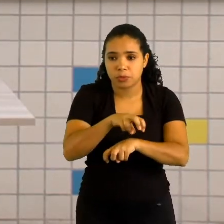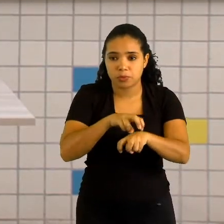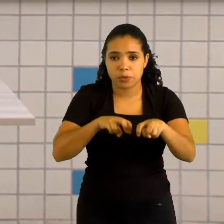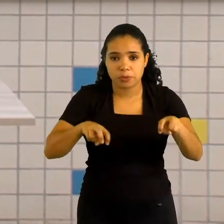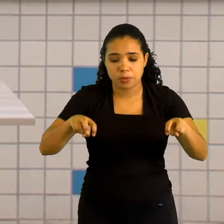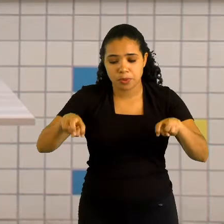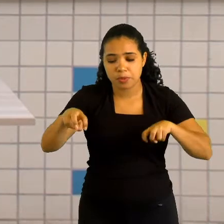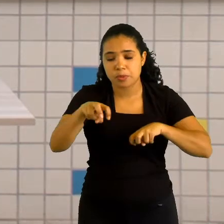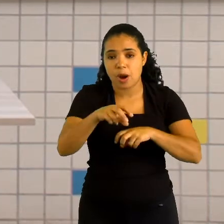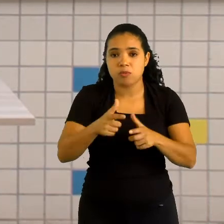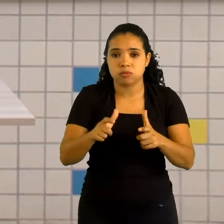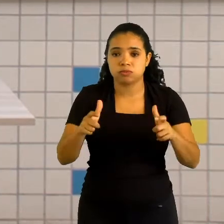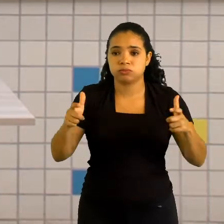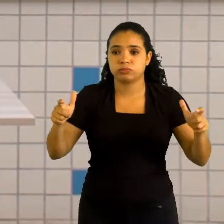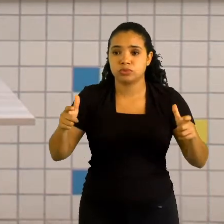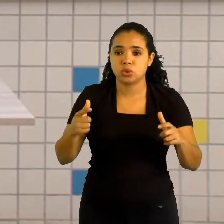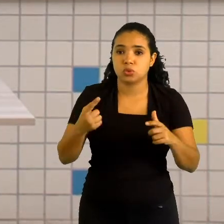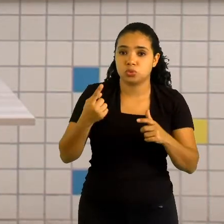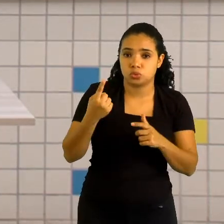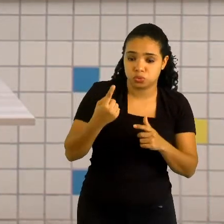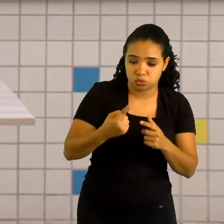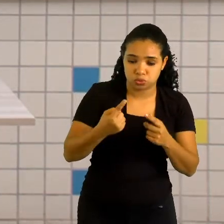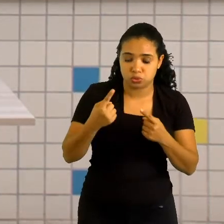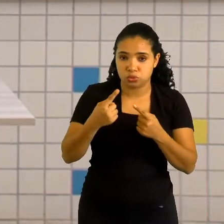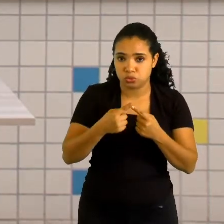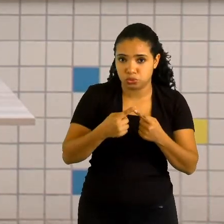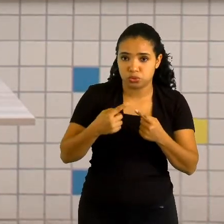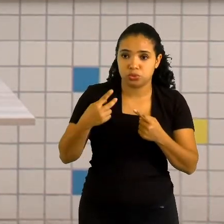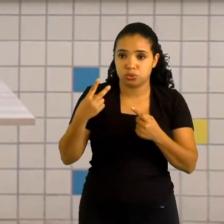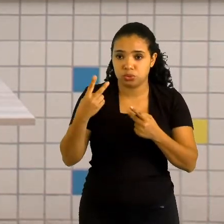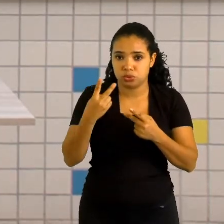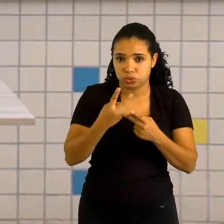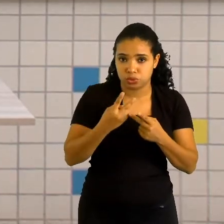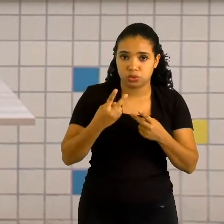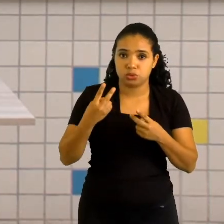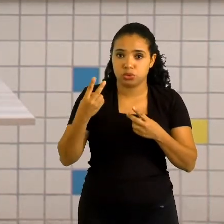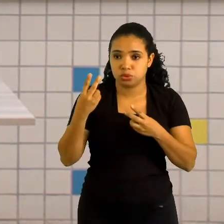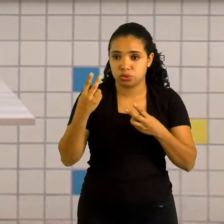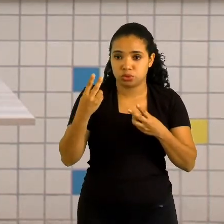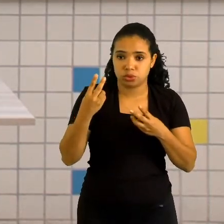colocava 4, 5,